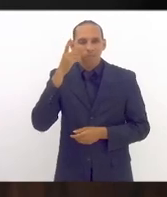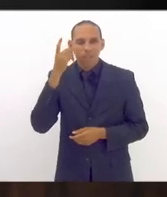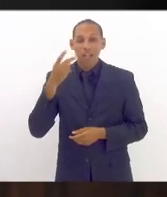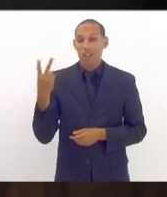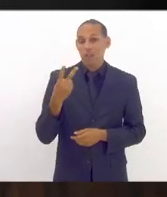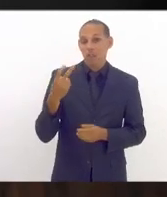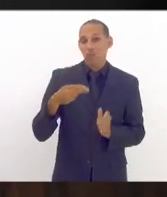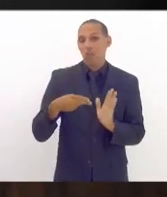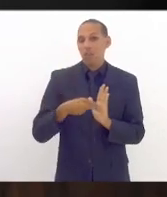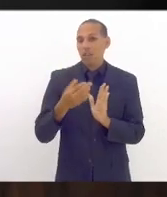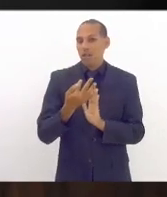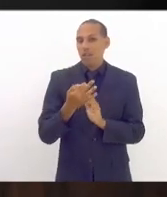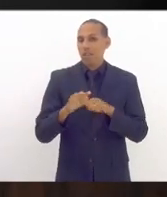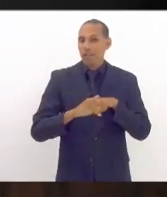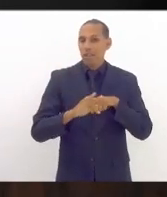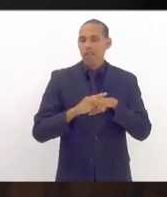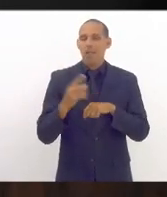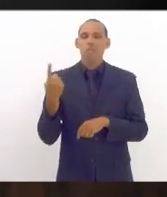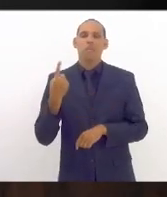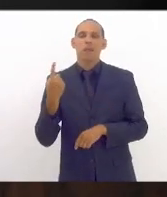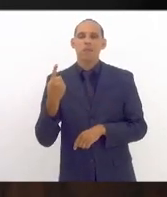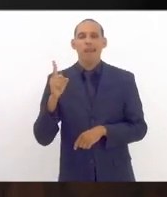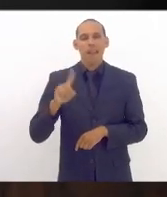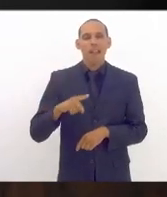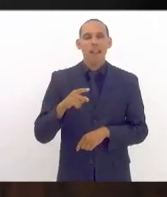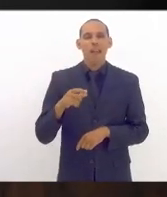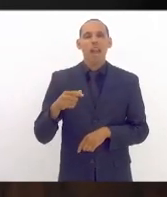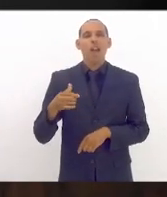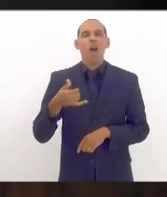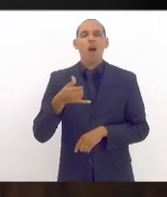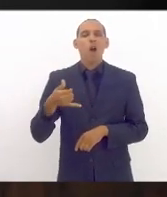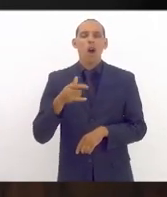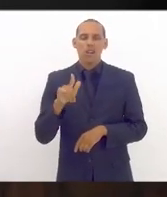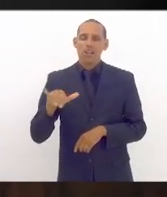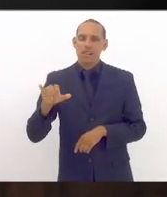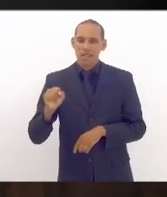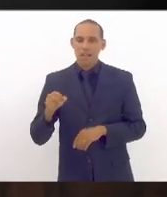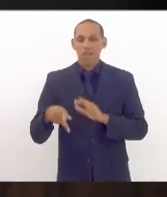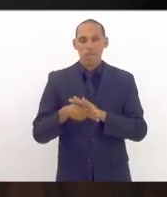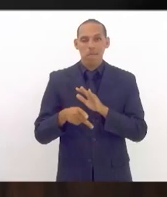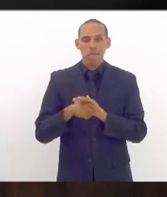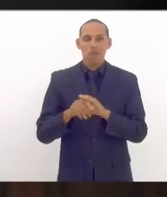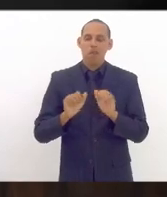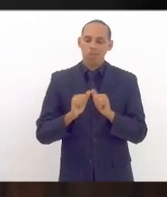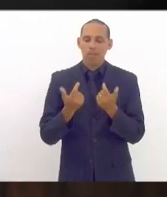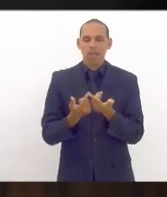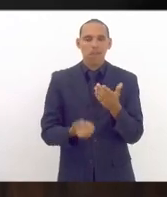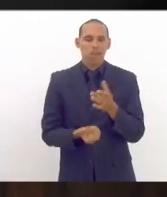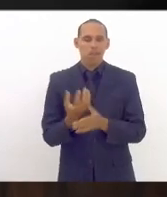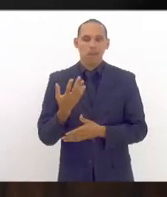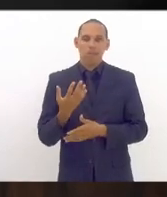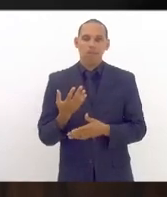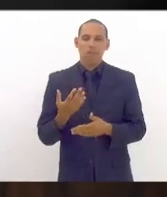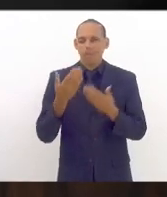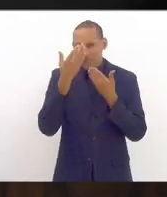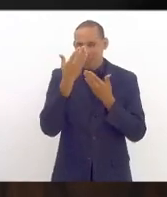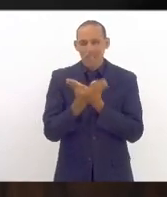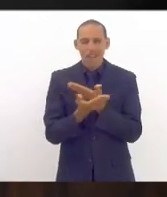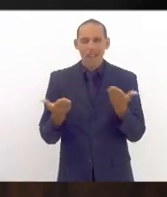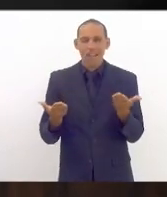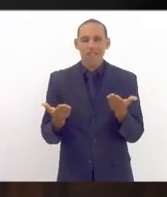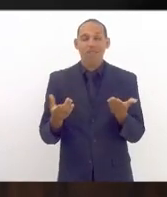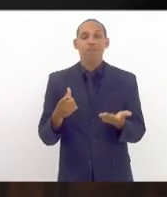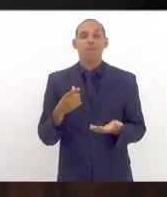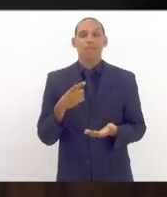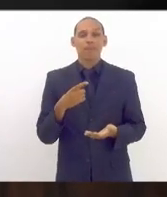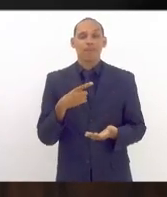nota técnica A primeira foi sobre o óleo e gás que Alerta produziu então o nosso Muito obrigado tem aqui